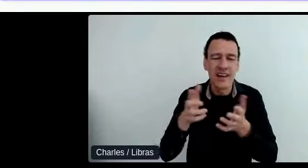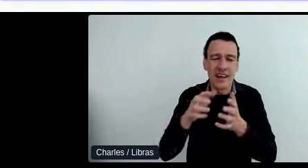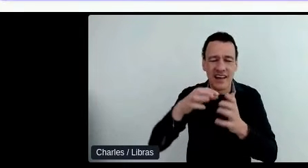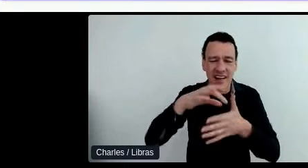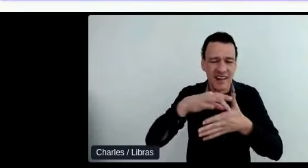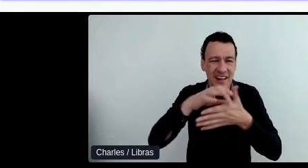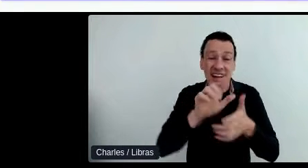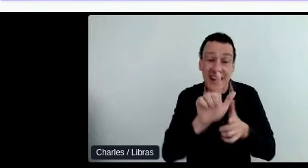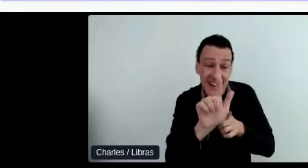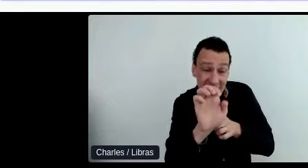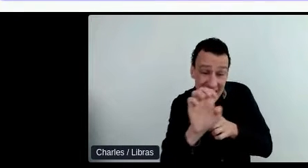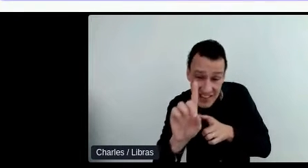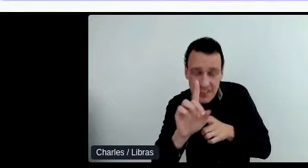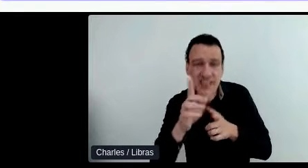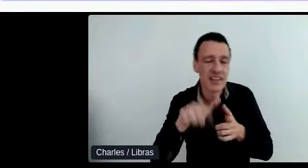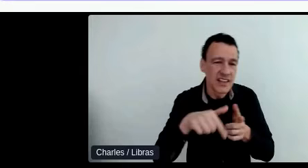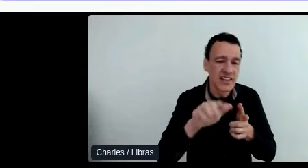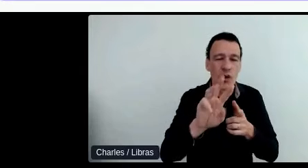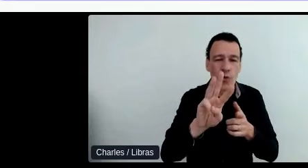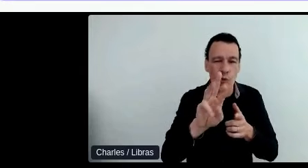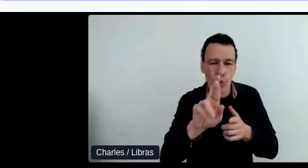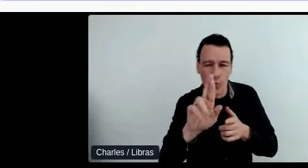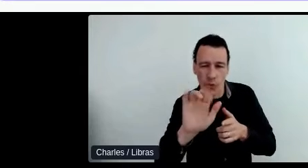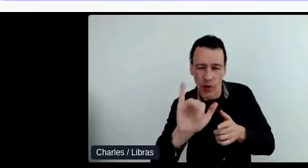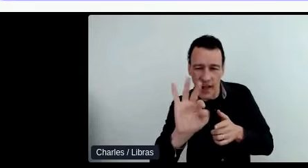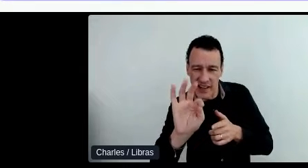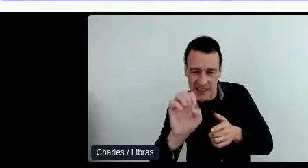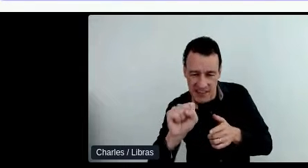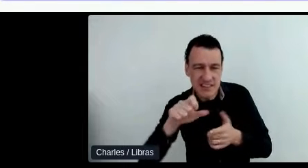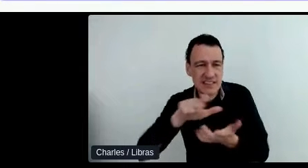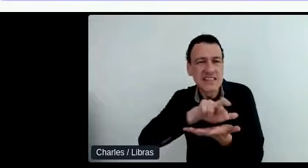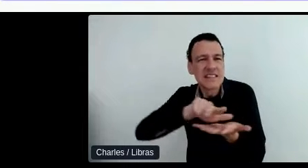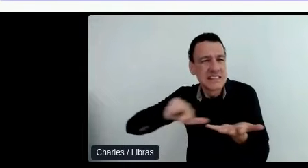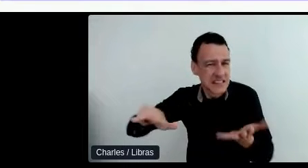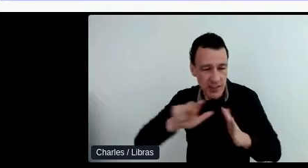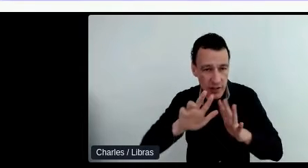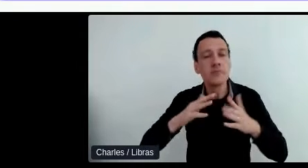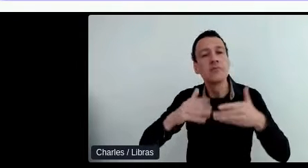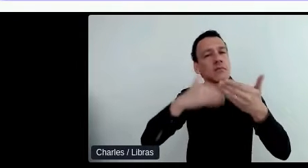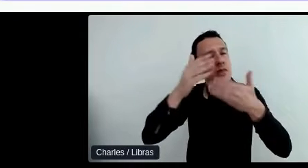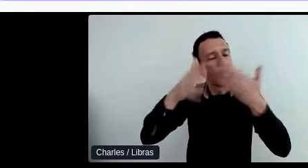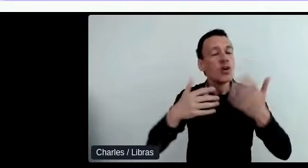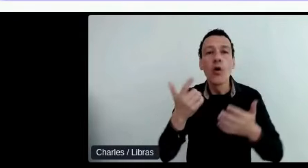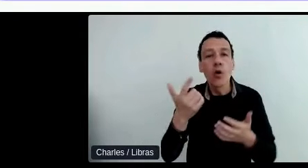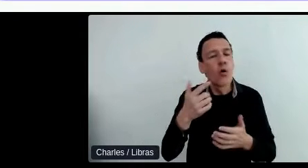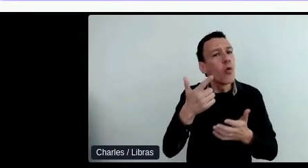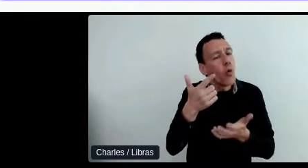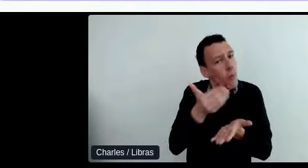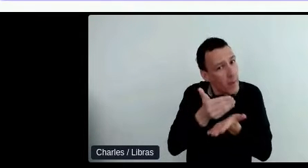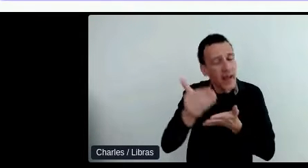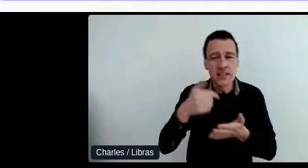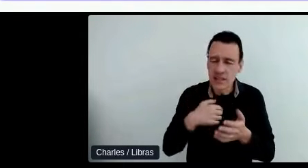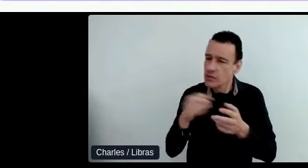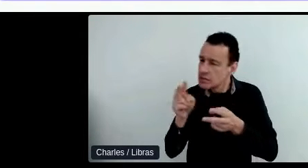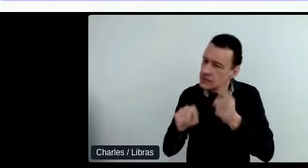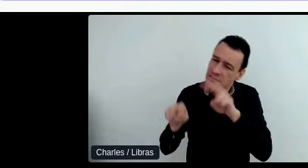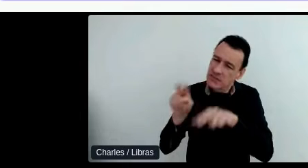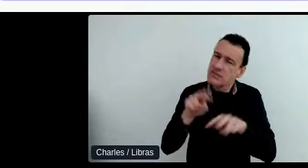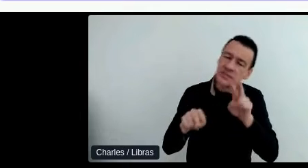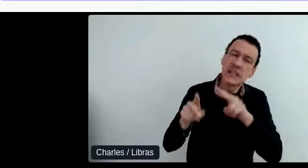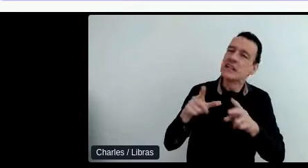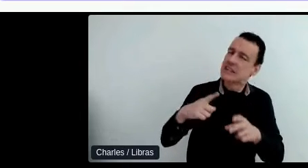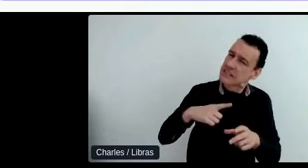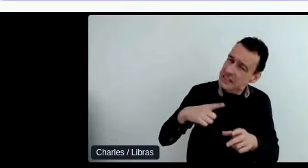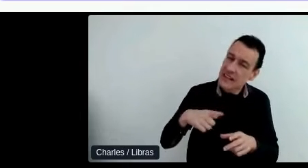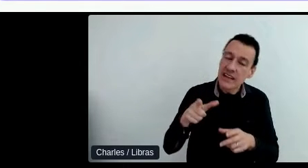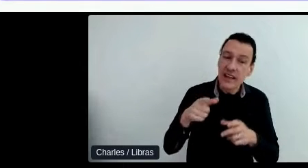E com o tempo eu comecei a perceber a possibilidade de ocorrer uma maior automação nesses sistemas e resolvi começar